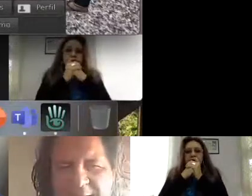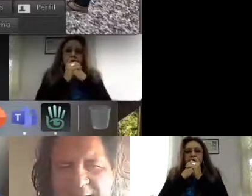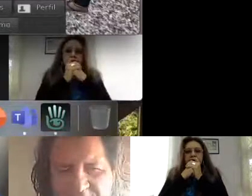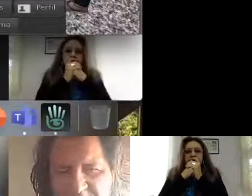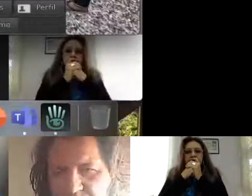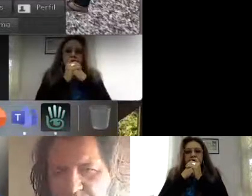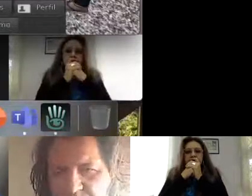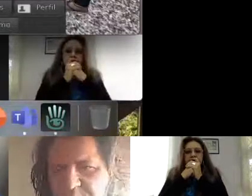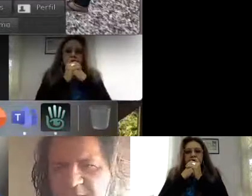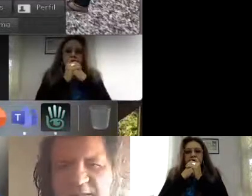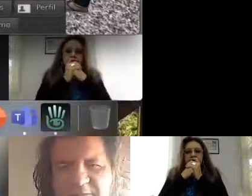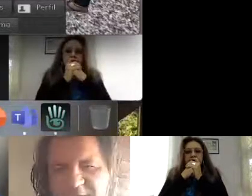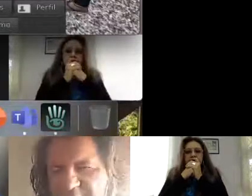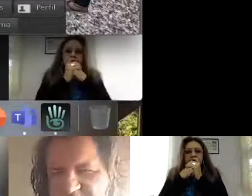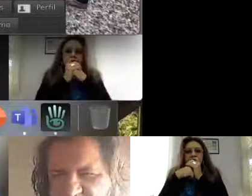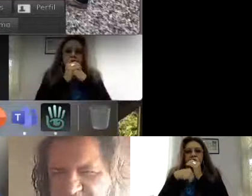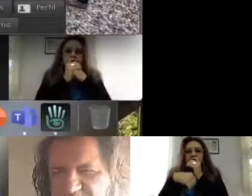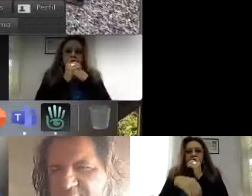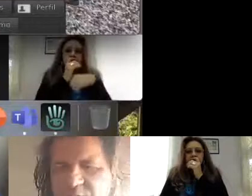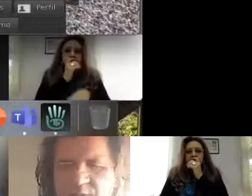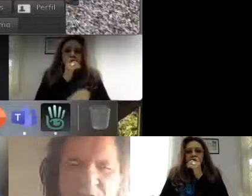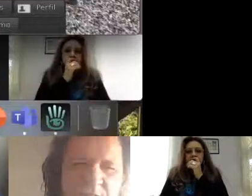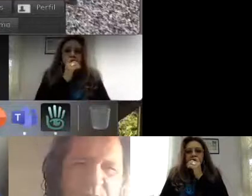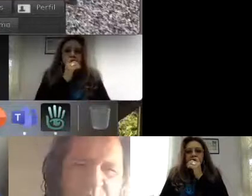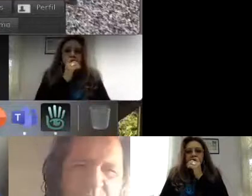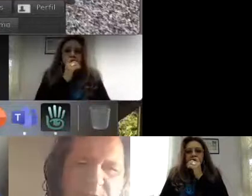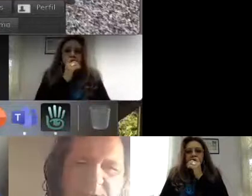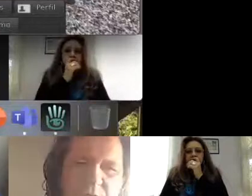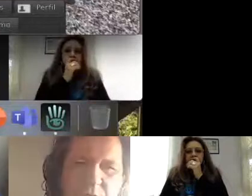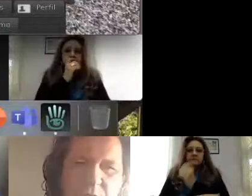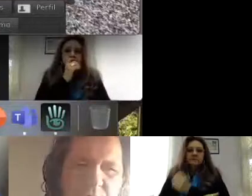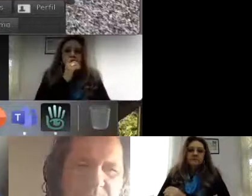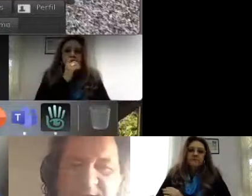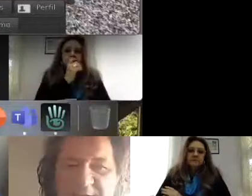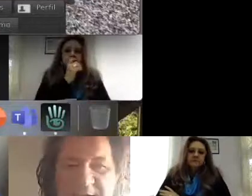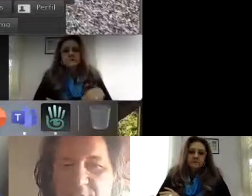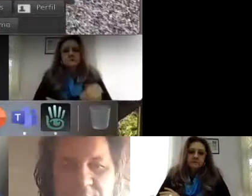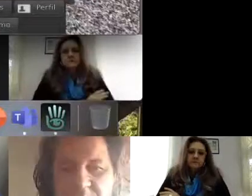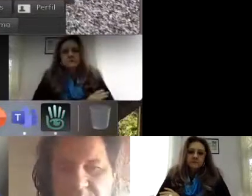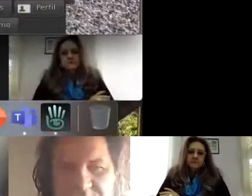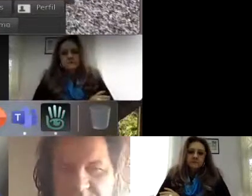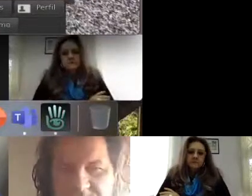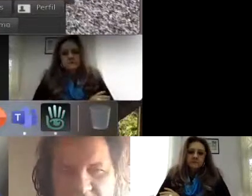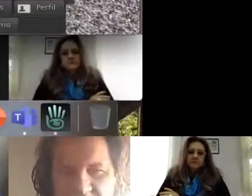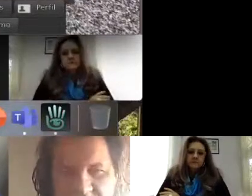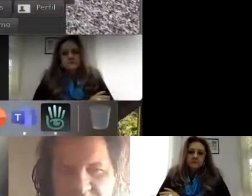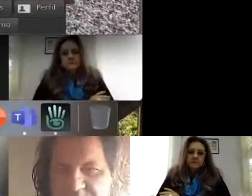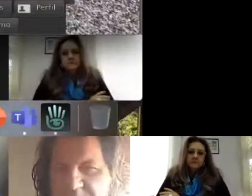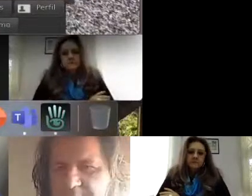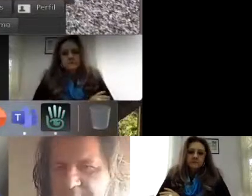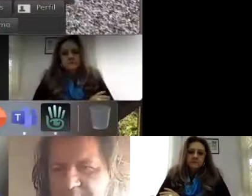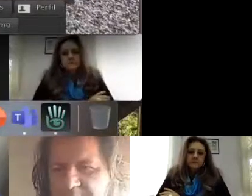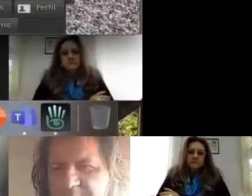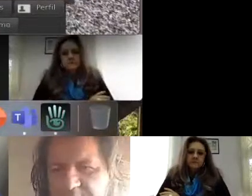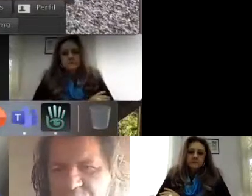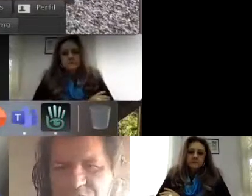de parar não somente a vida social em boa parte do mundo, mas a inteira economia. Né?